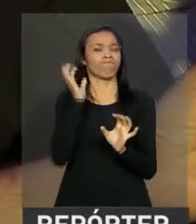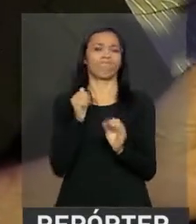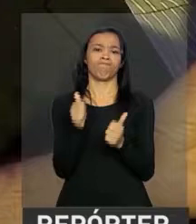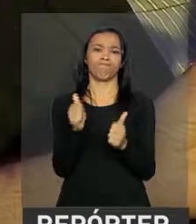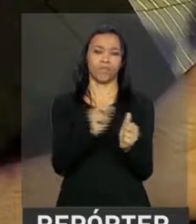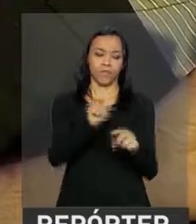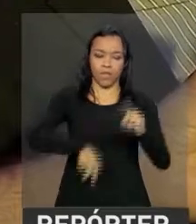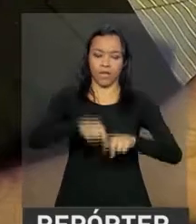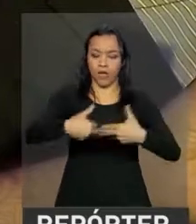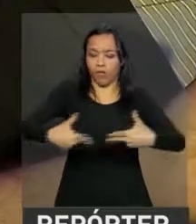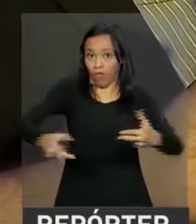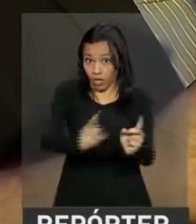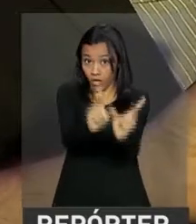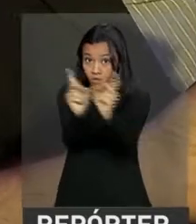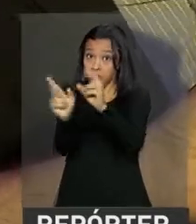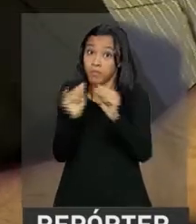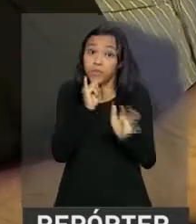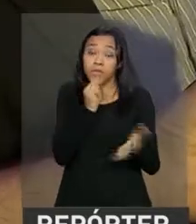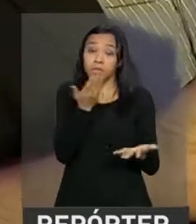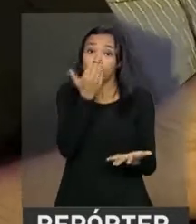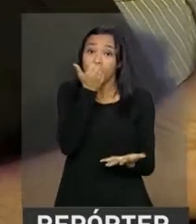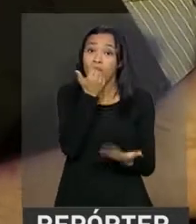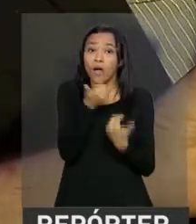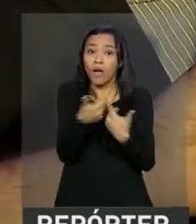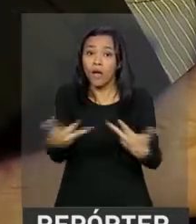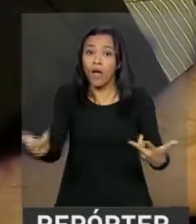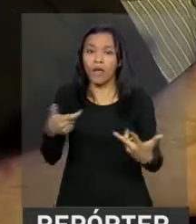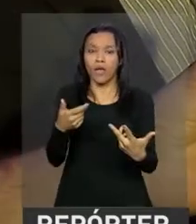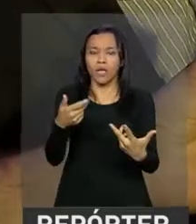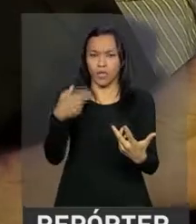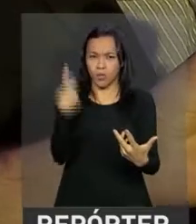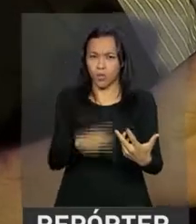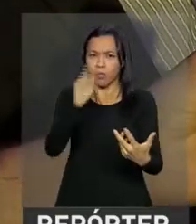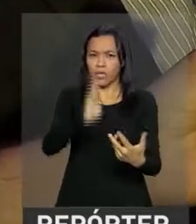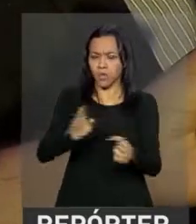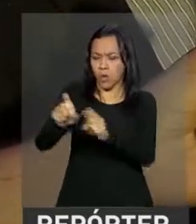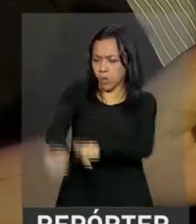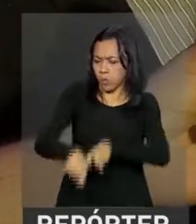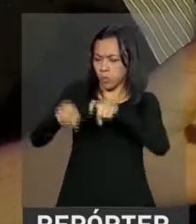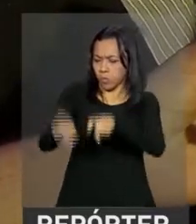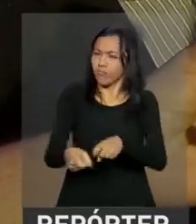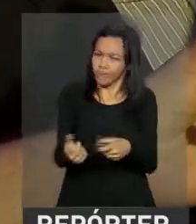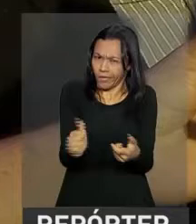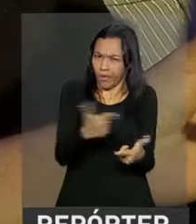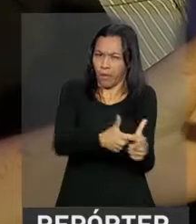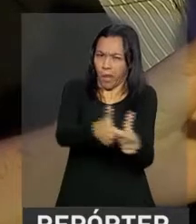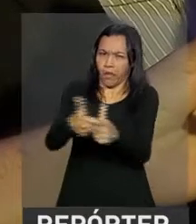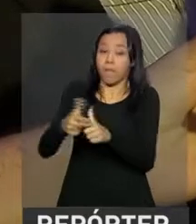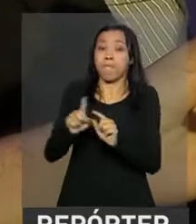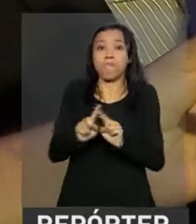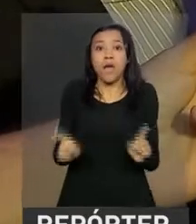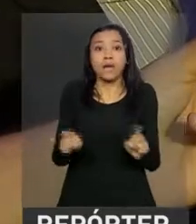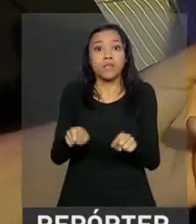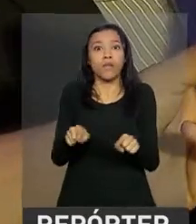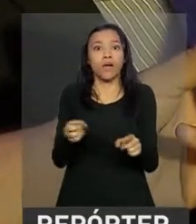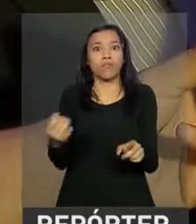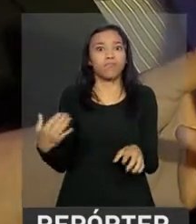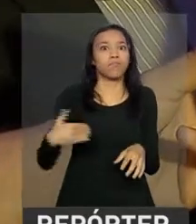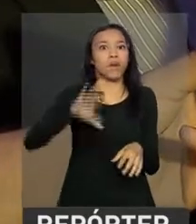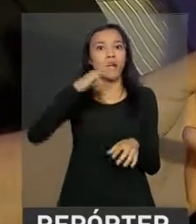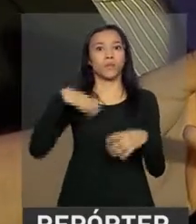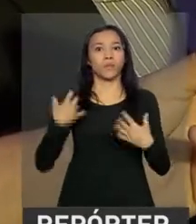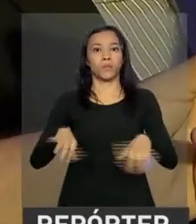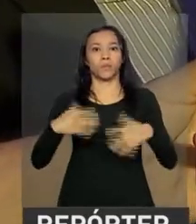qualidade, como é o caso, por exemplo, dos alimentos. A produção agrícola no Brasil, com todos os problemas que tem, é a mais sustentável do mundo, segundo a